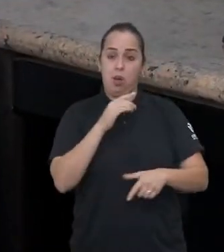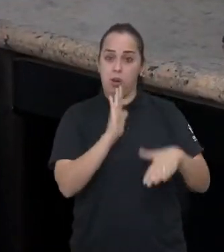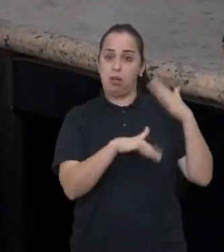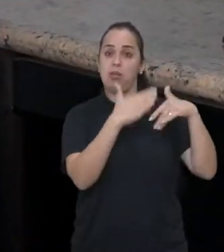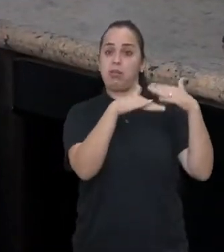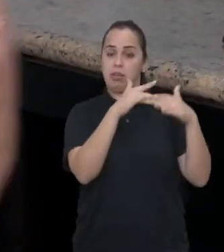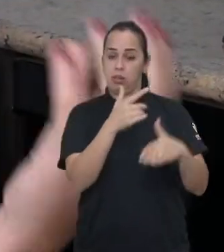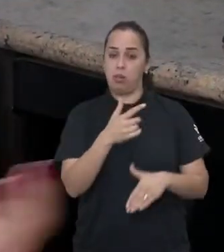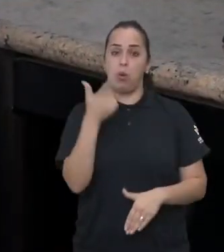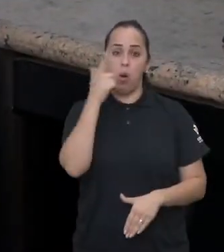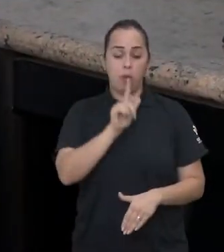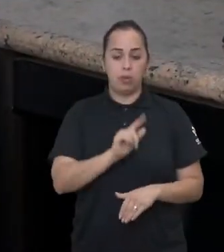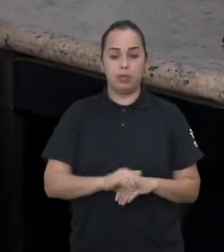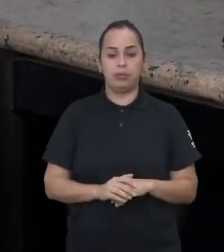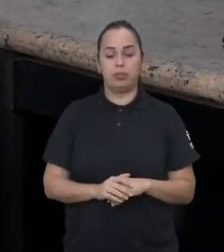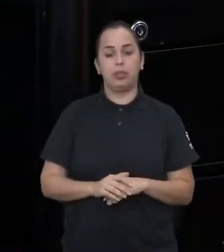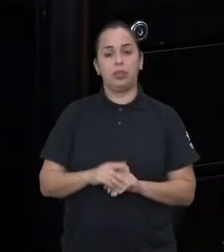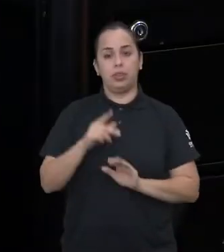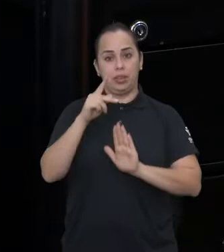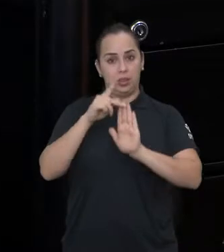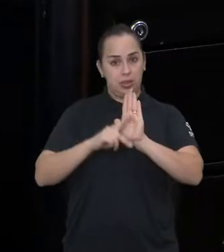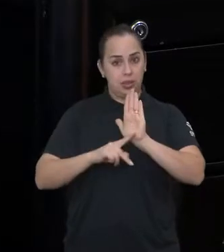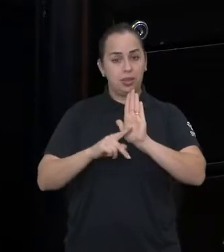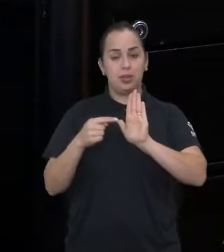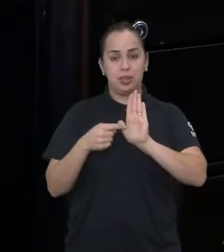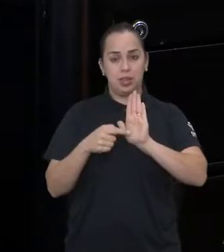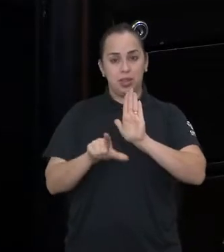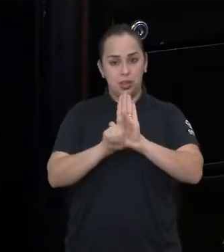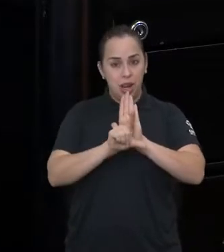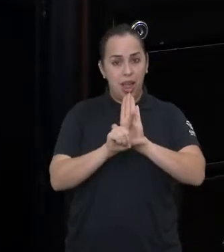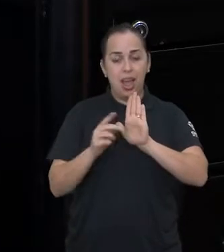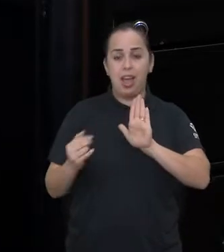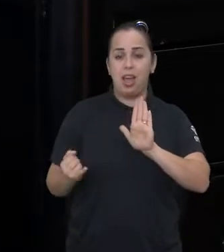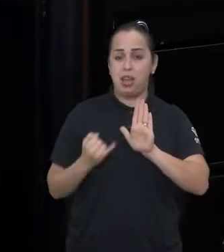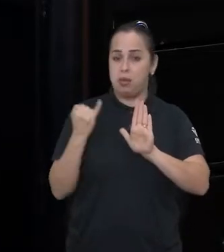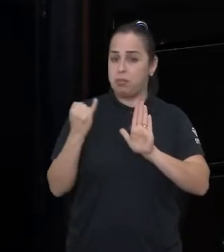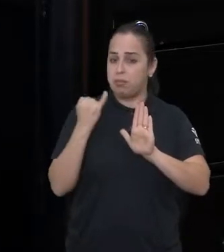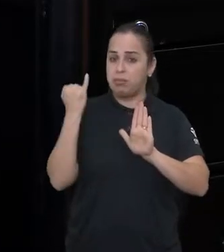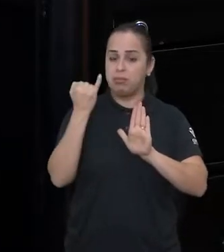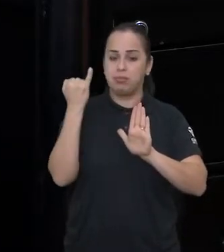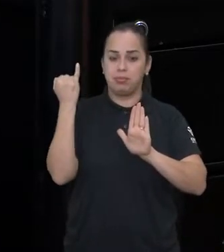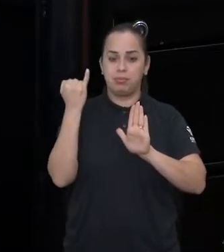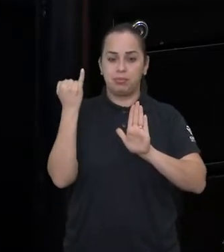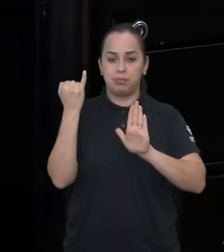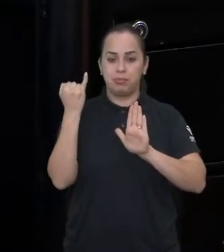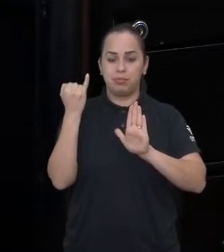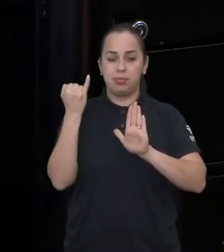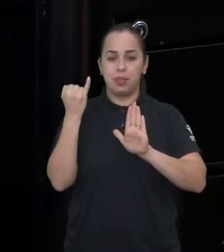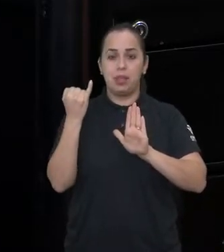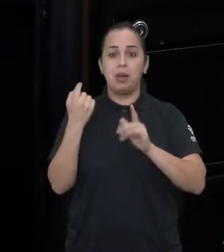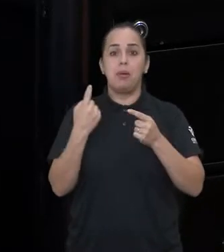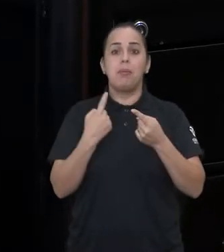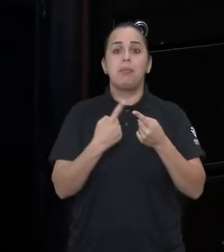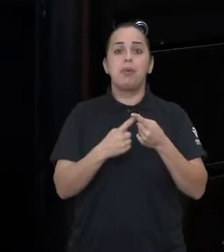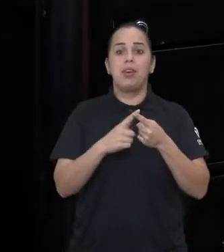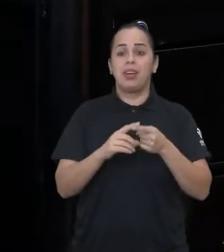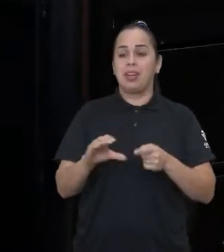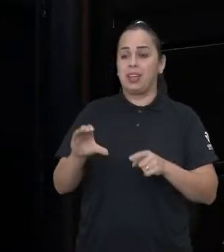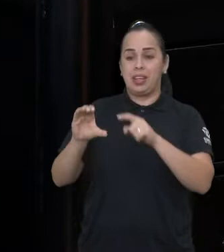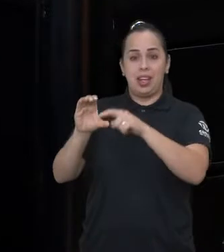e alcançar uma condição de vida digna ver se projeto de lei tem uma importância significativa é